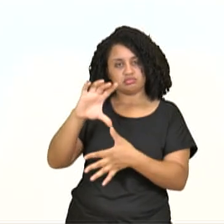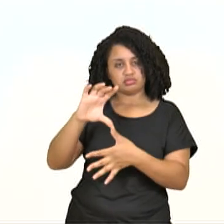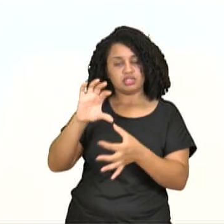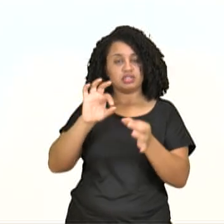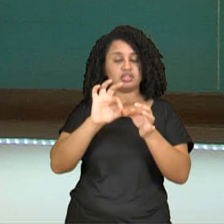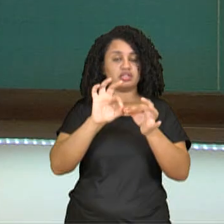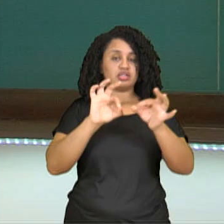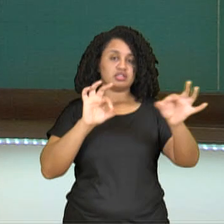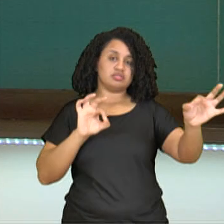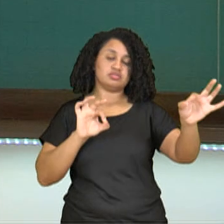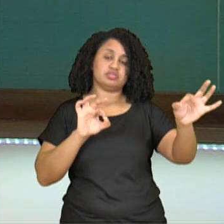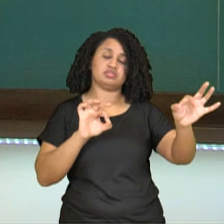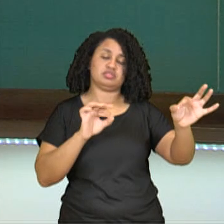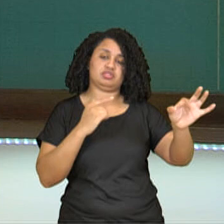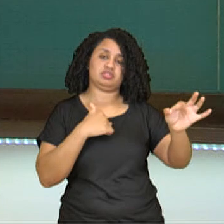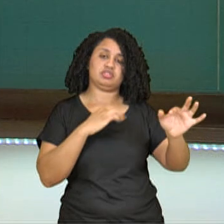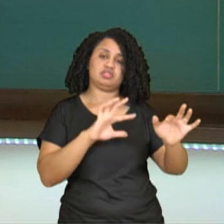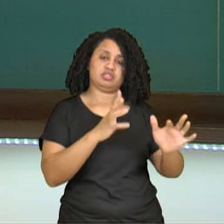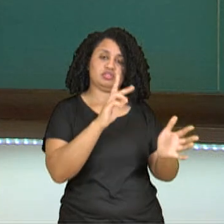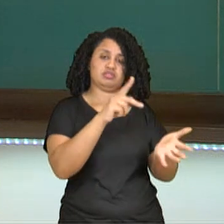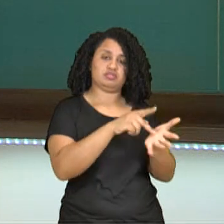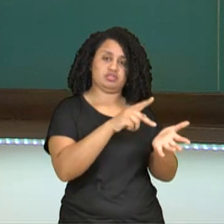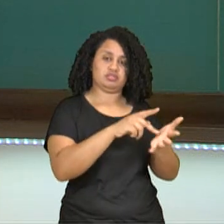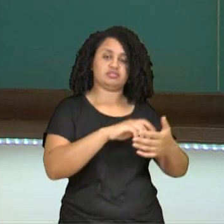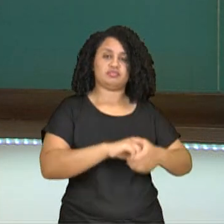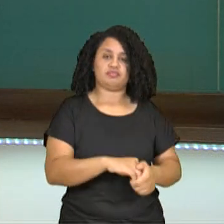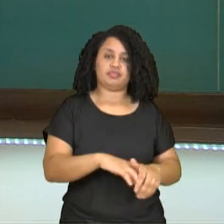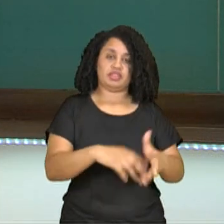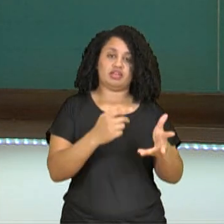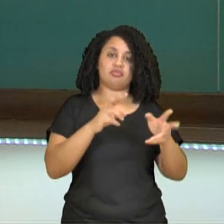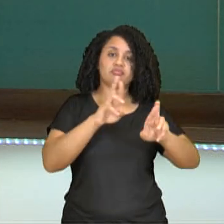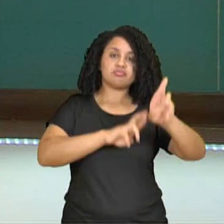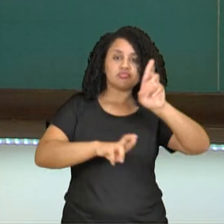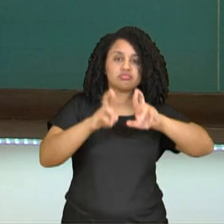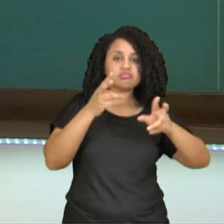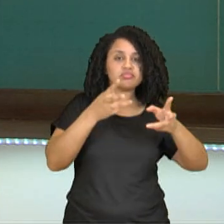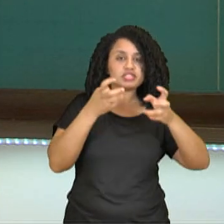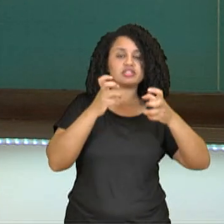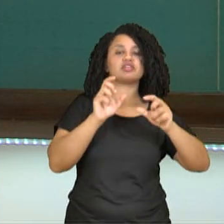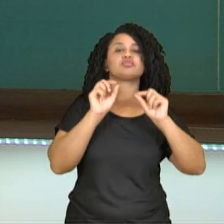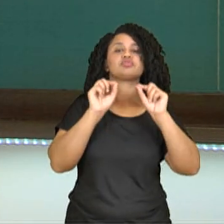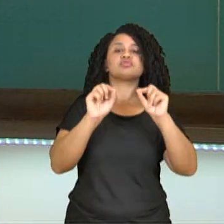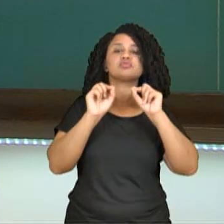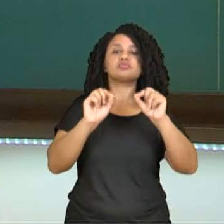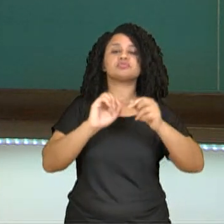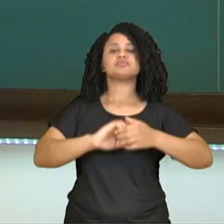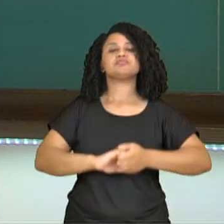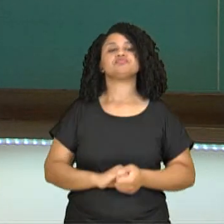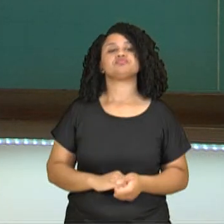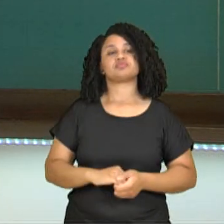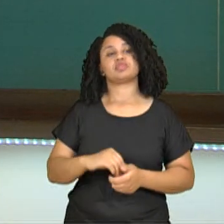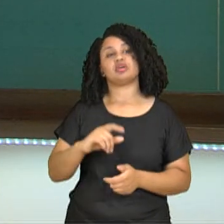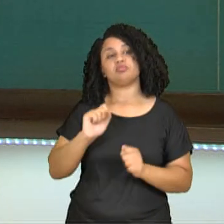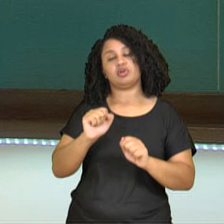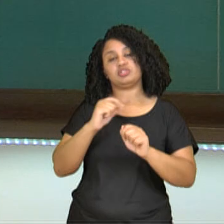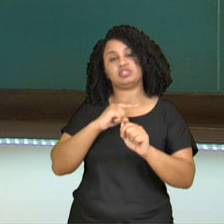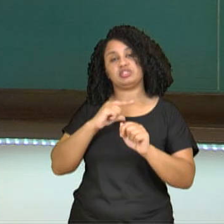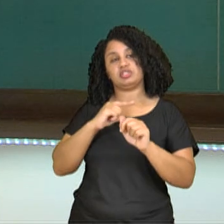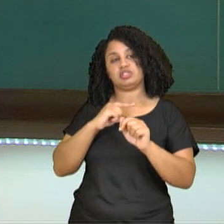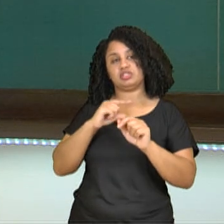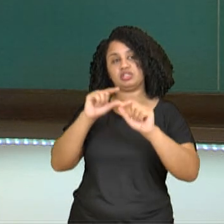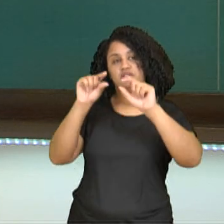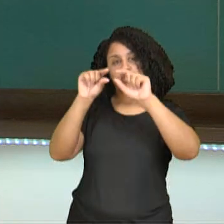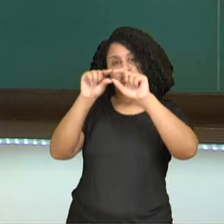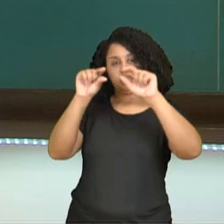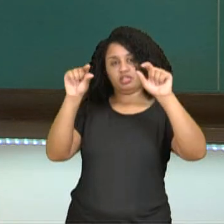com aquela vista na realidade. Observe com bastante atenção que nós podemos tê-la representada da